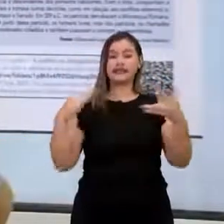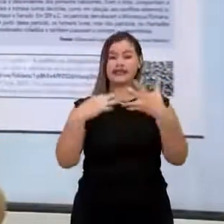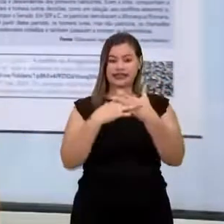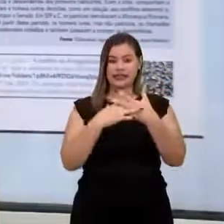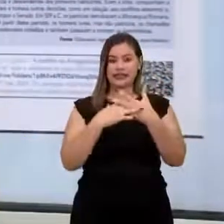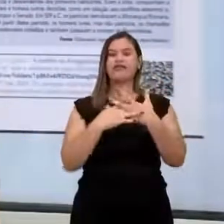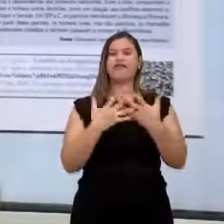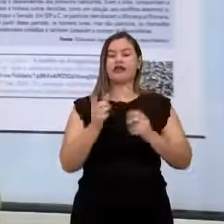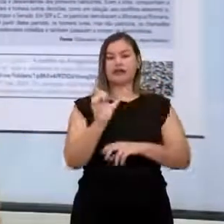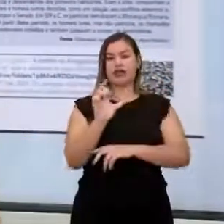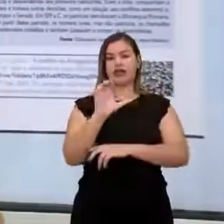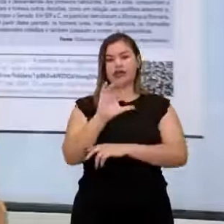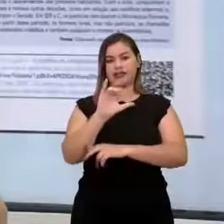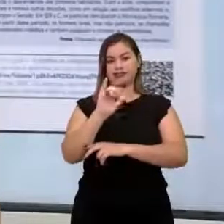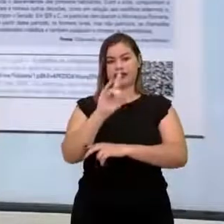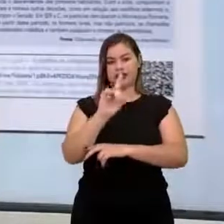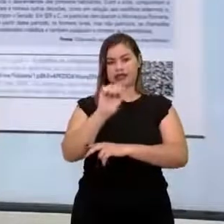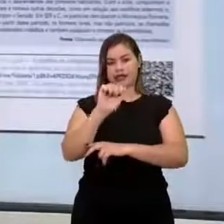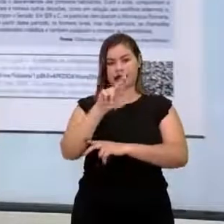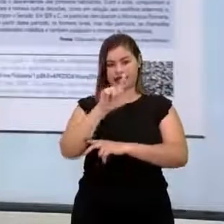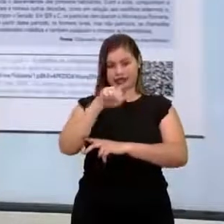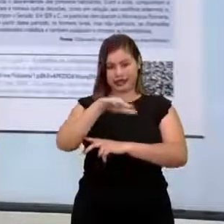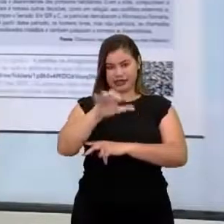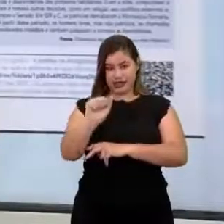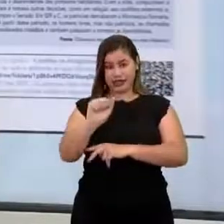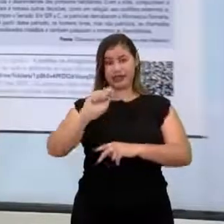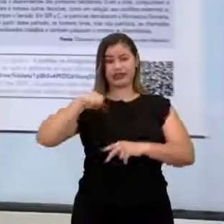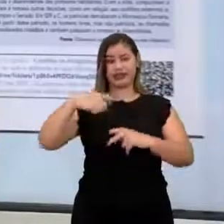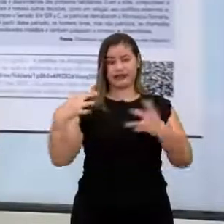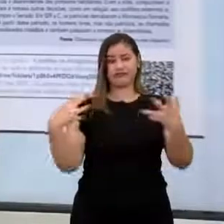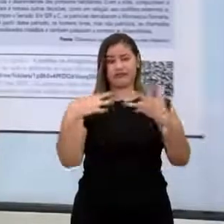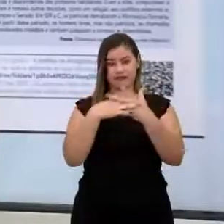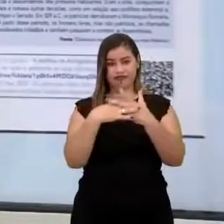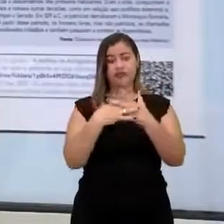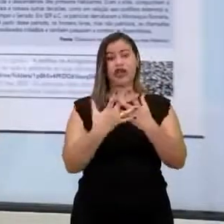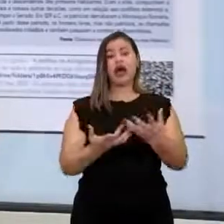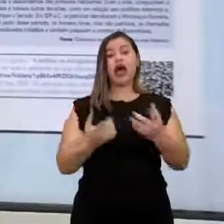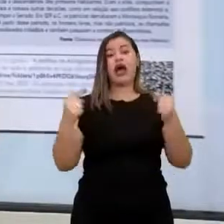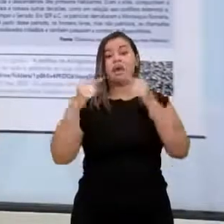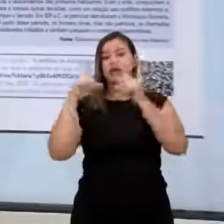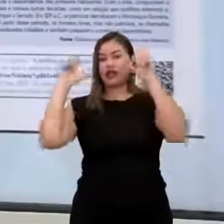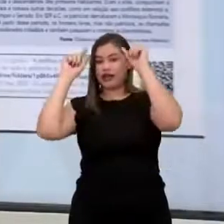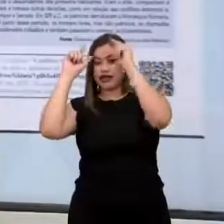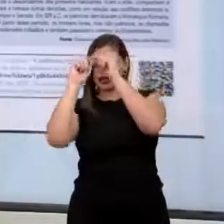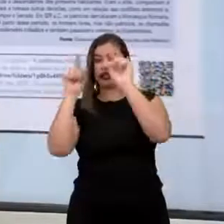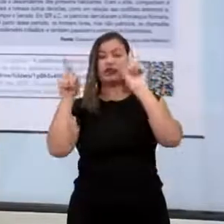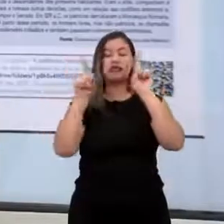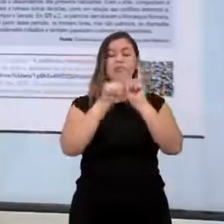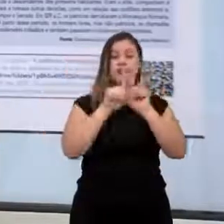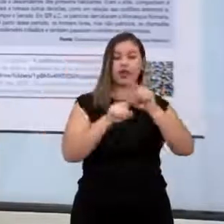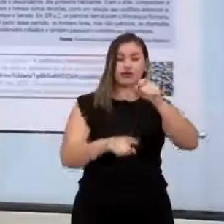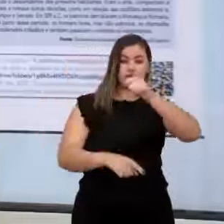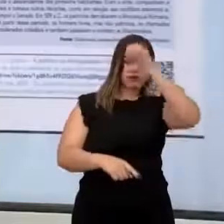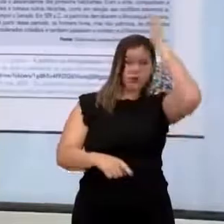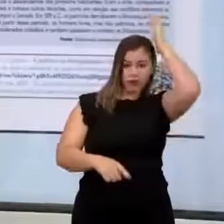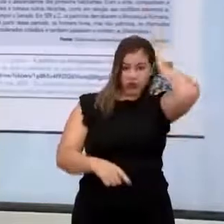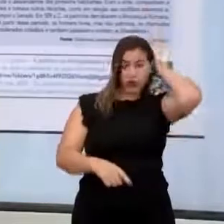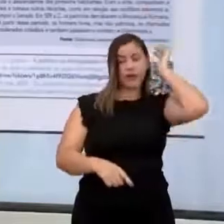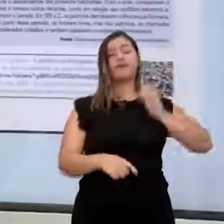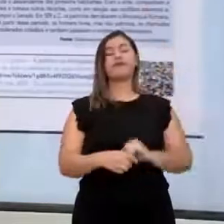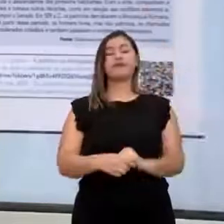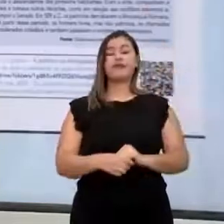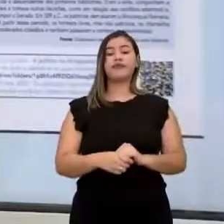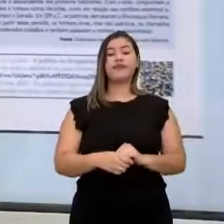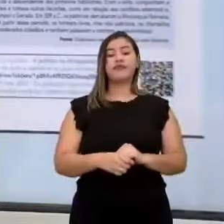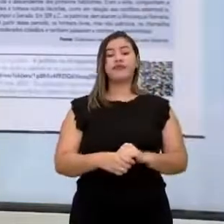funcionava a cidadania em Grécia e em Roma. E vocês perceberam que a cidadania em Grécia e em